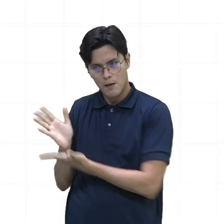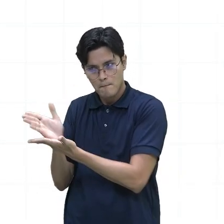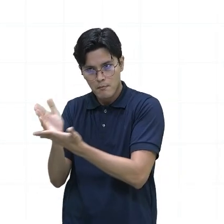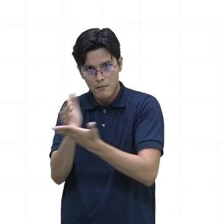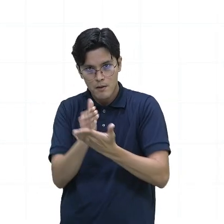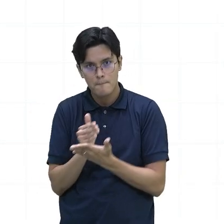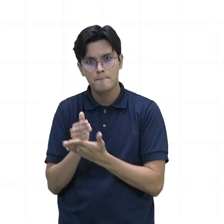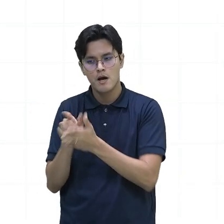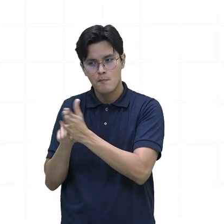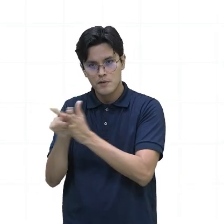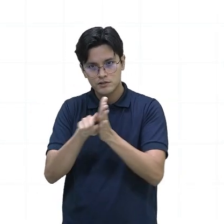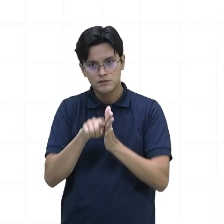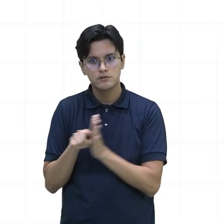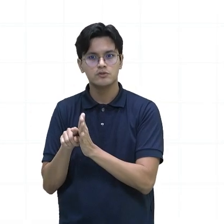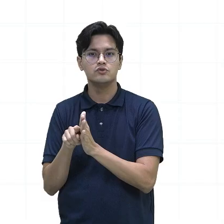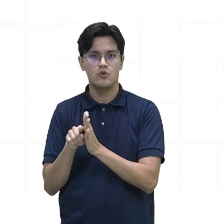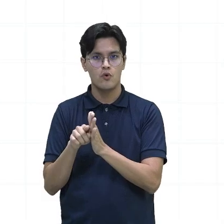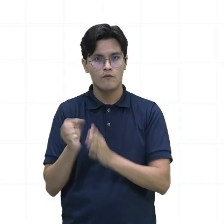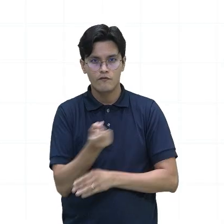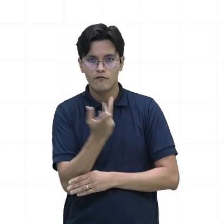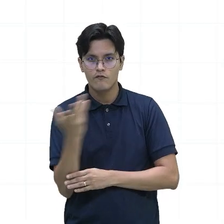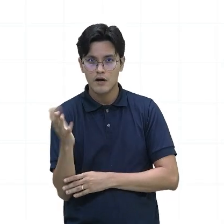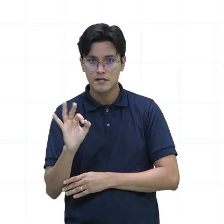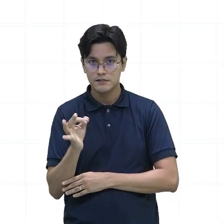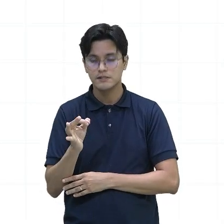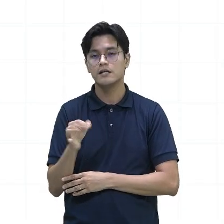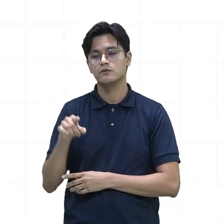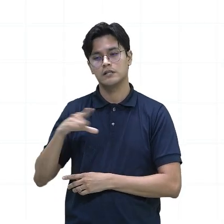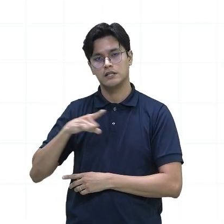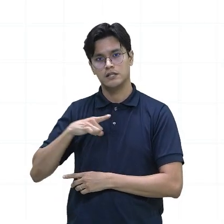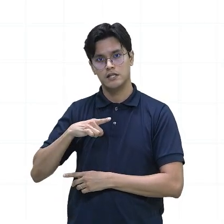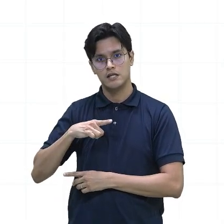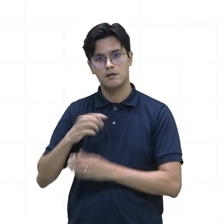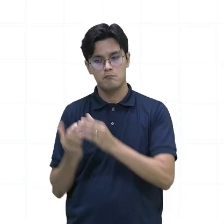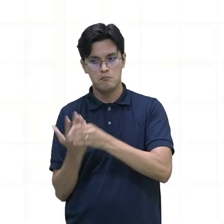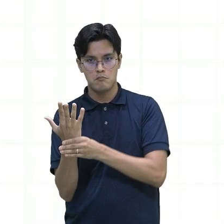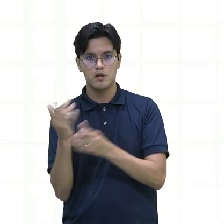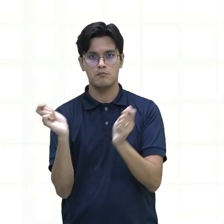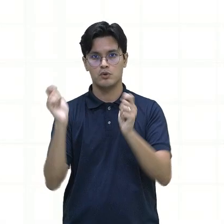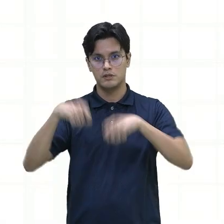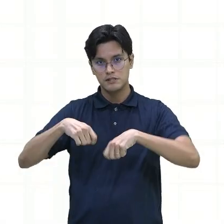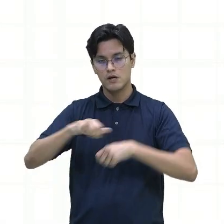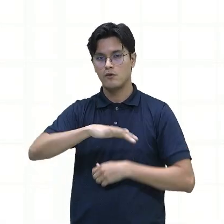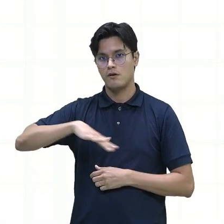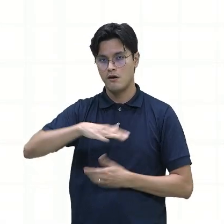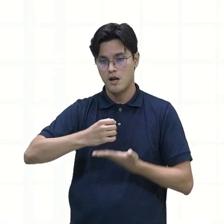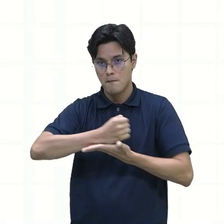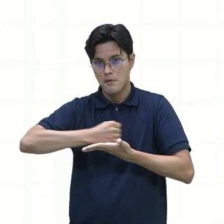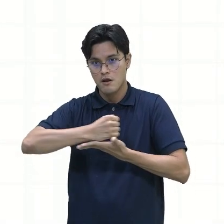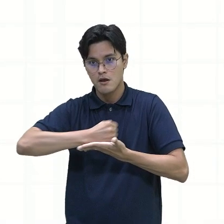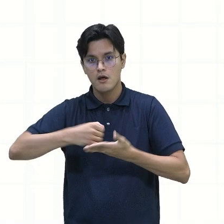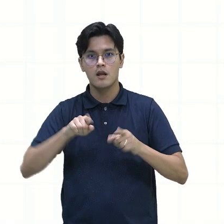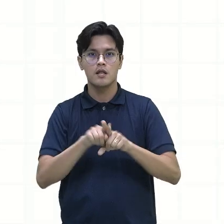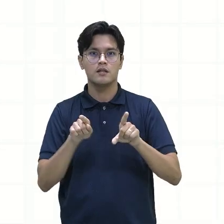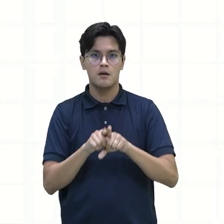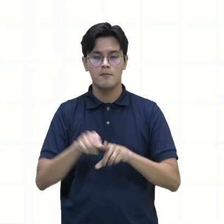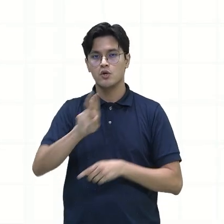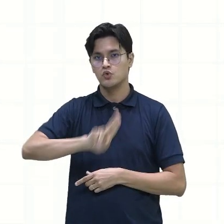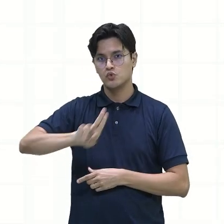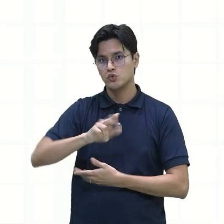na área medicinal, né, também como uso